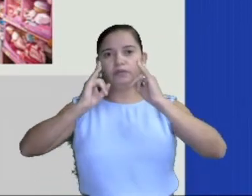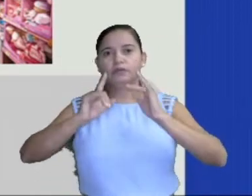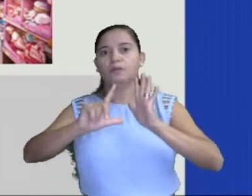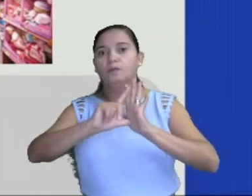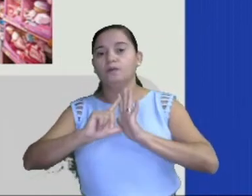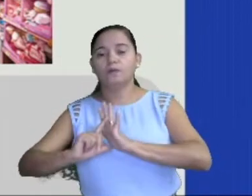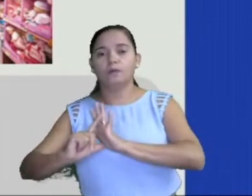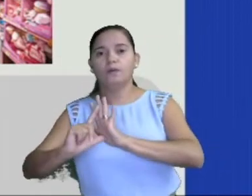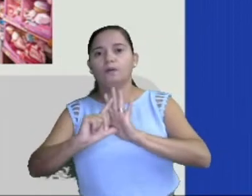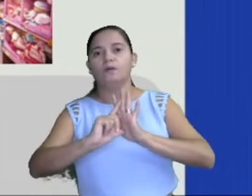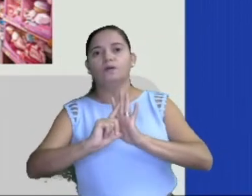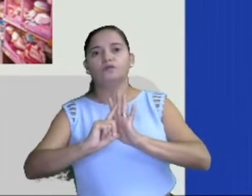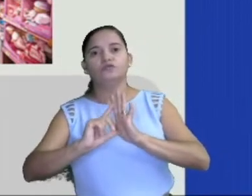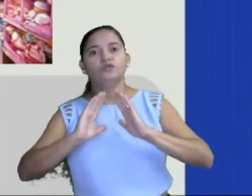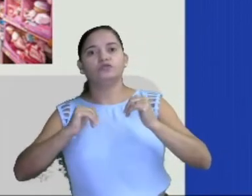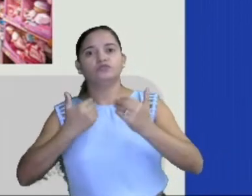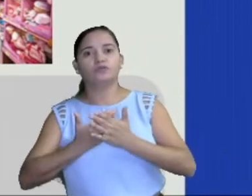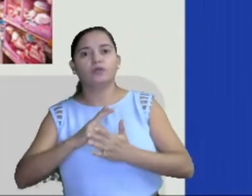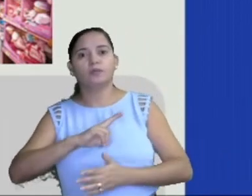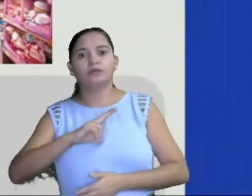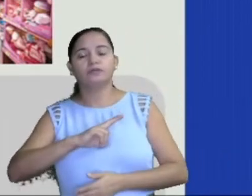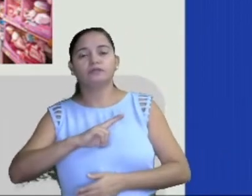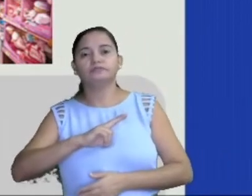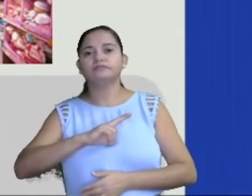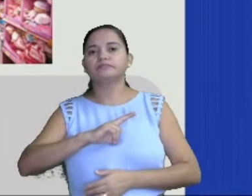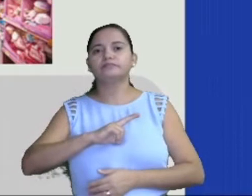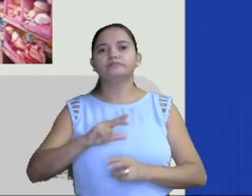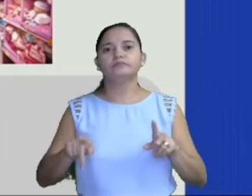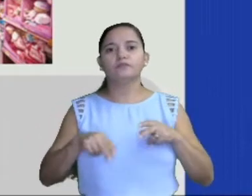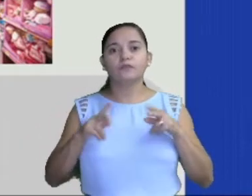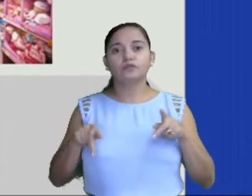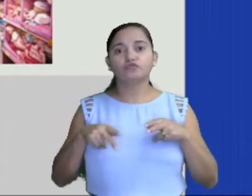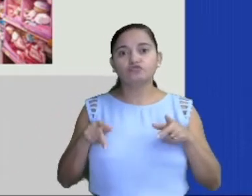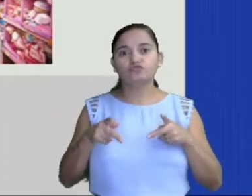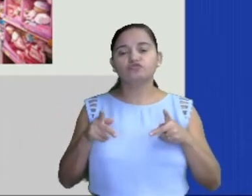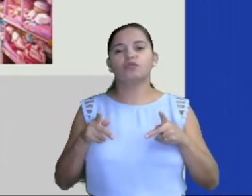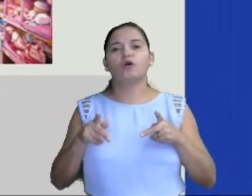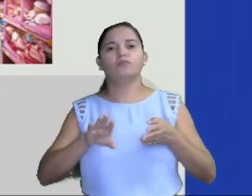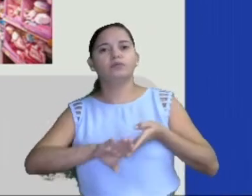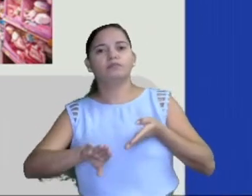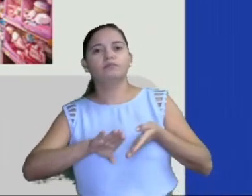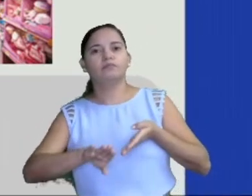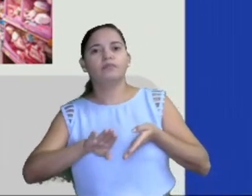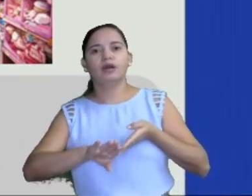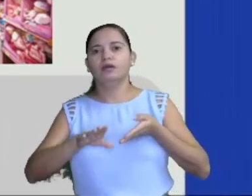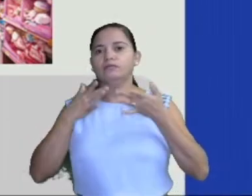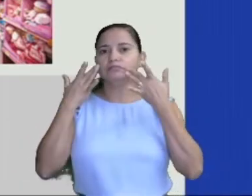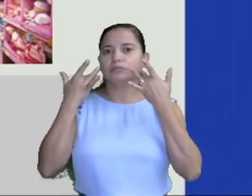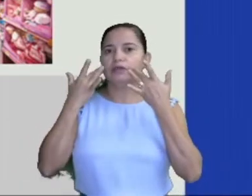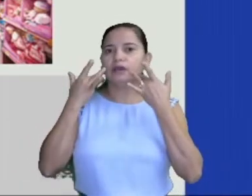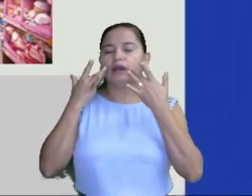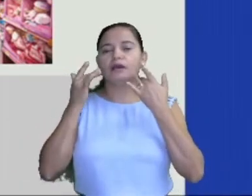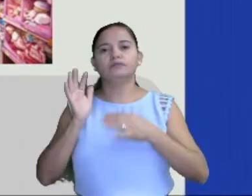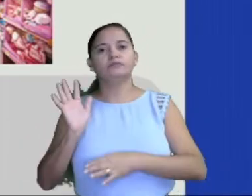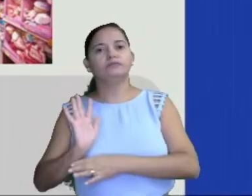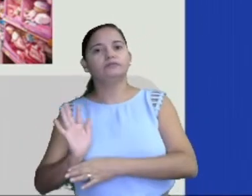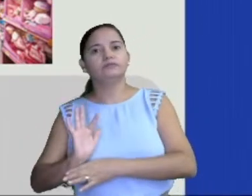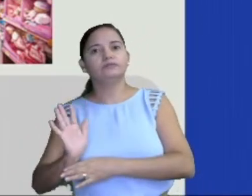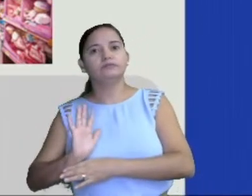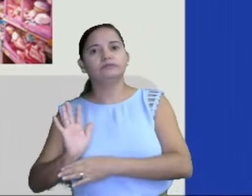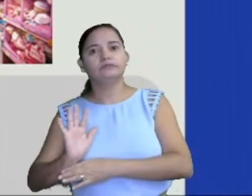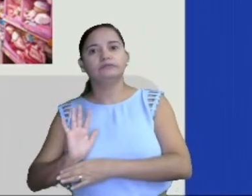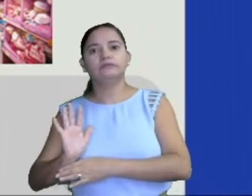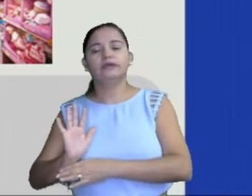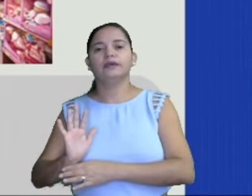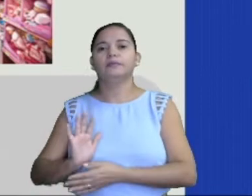lojas comerciais, escolas particulares, shopping centers, bancos, teatros, cinemas. Todos os